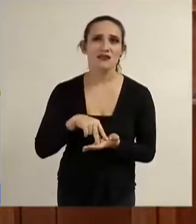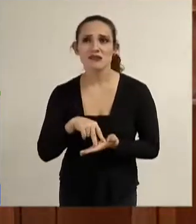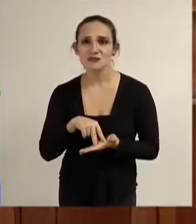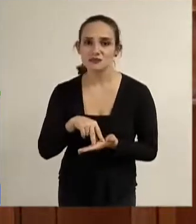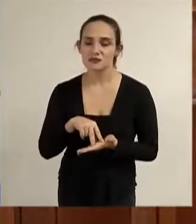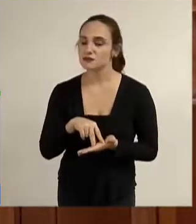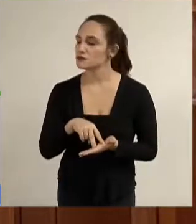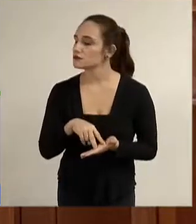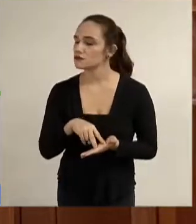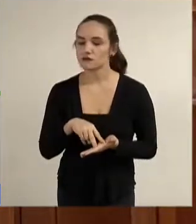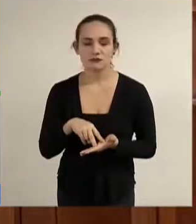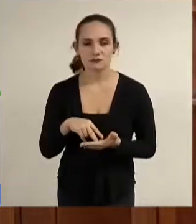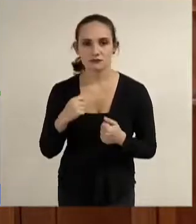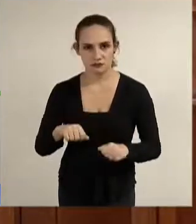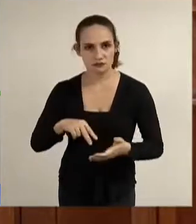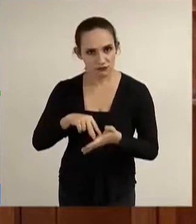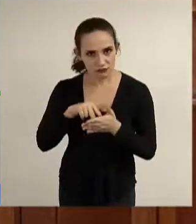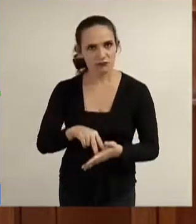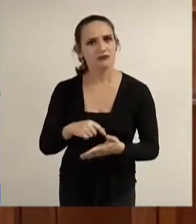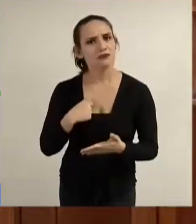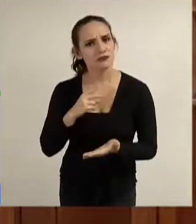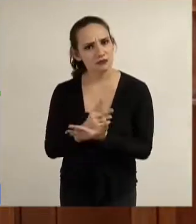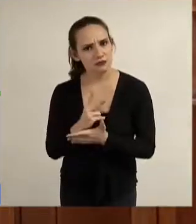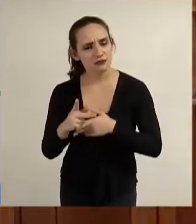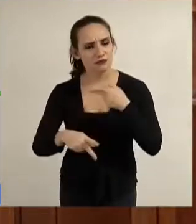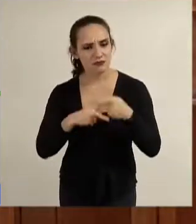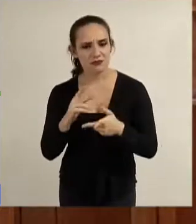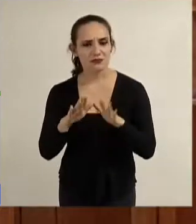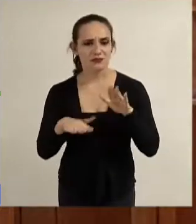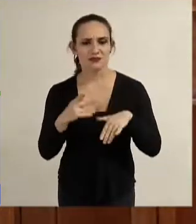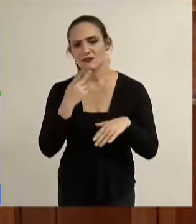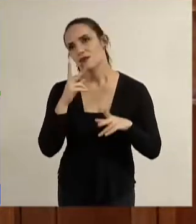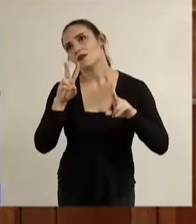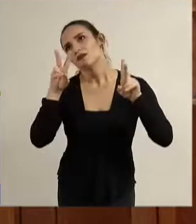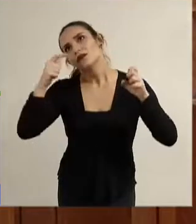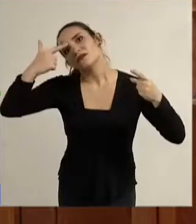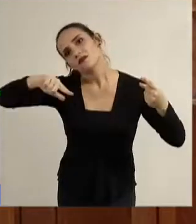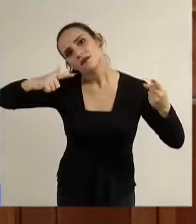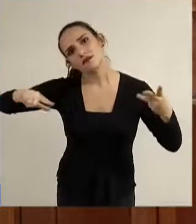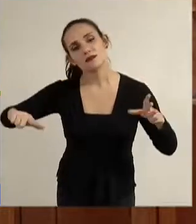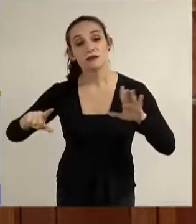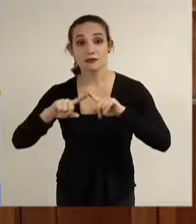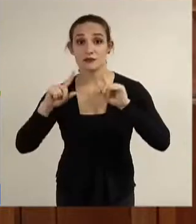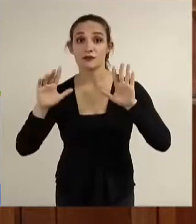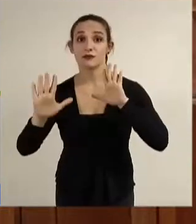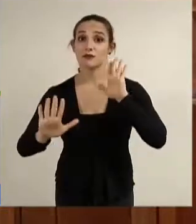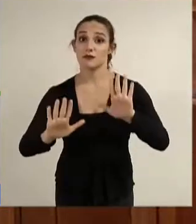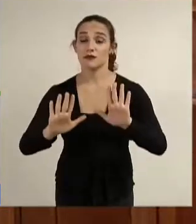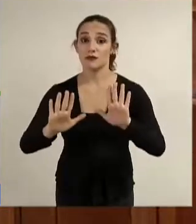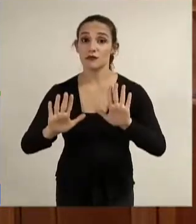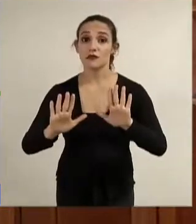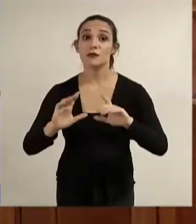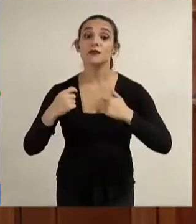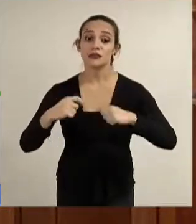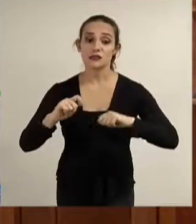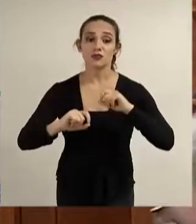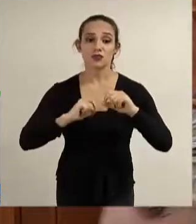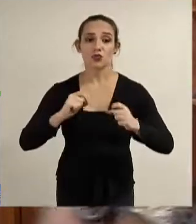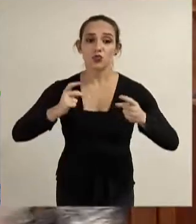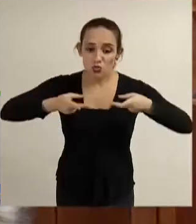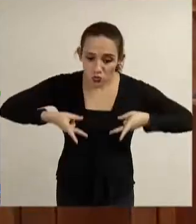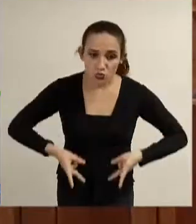esmorecemos. Eu sempre digo, talvez para algumas pessoas esse assunto pode ser redundante, mas eu acredito que nós devemos